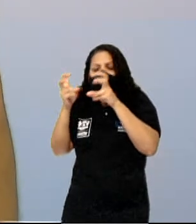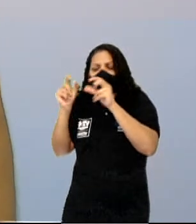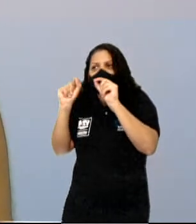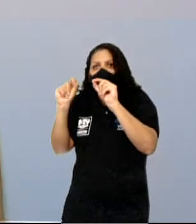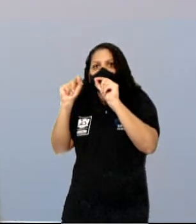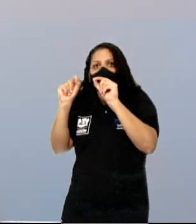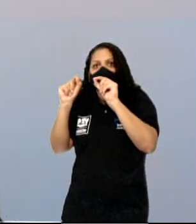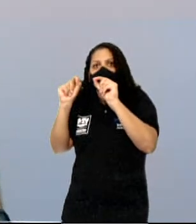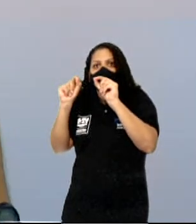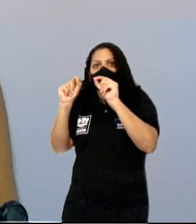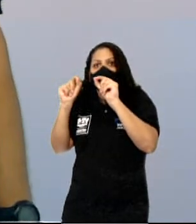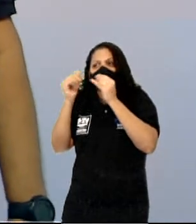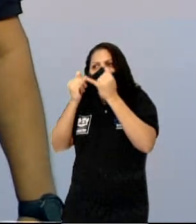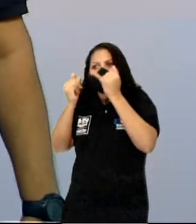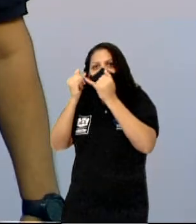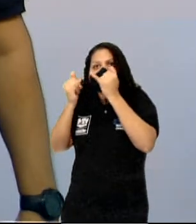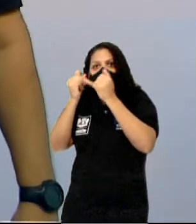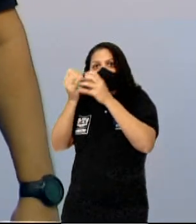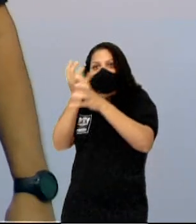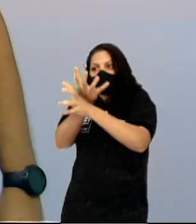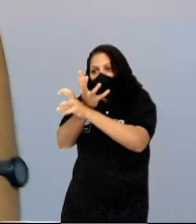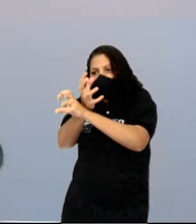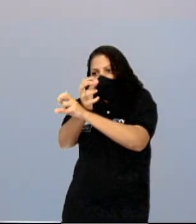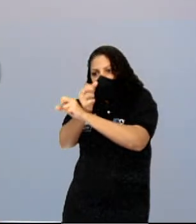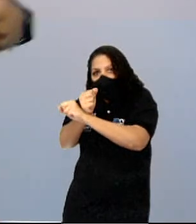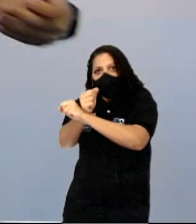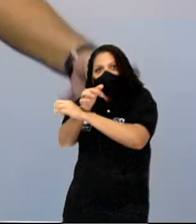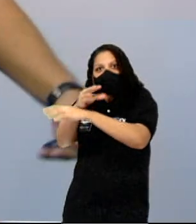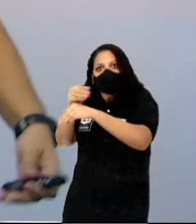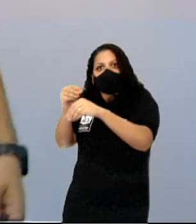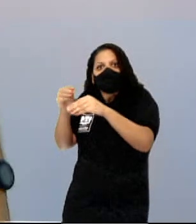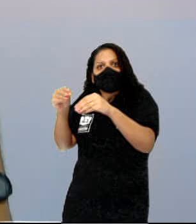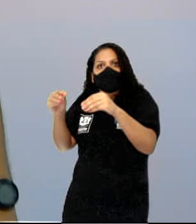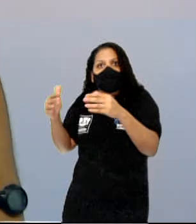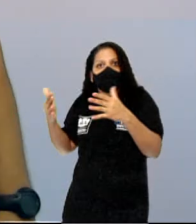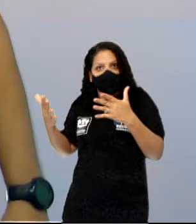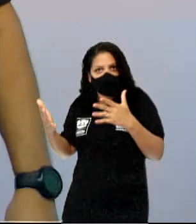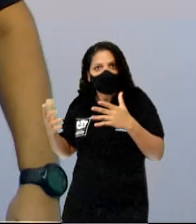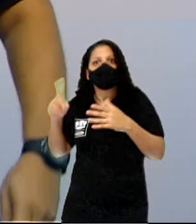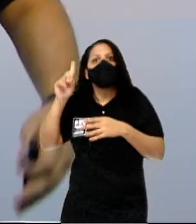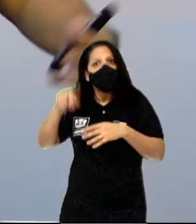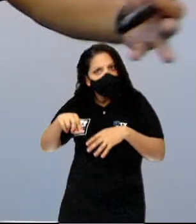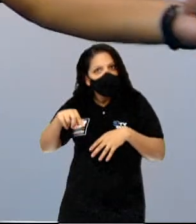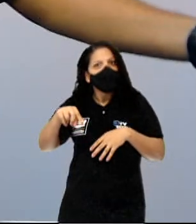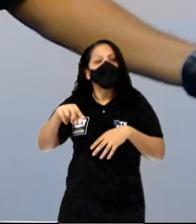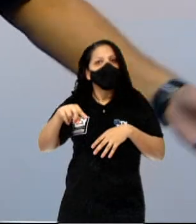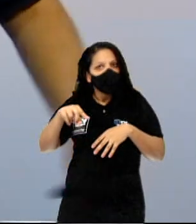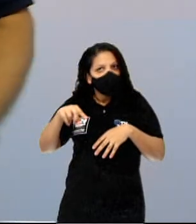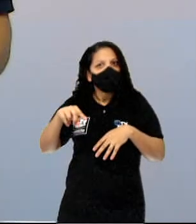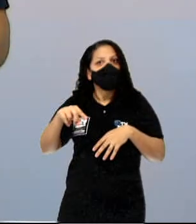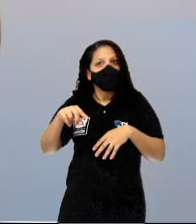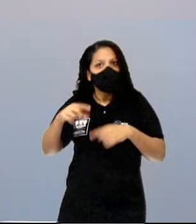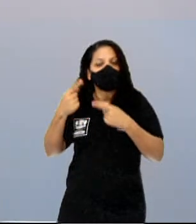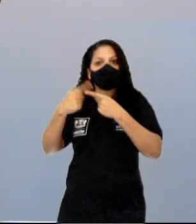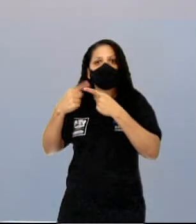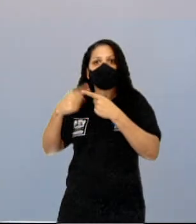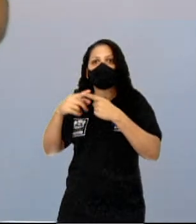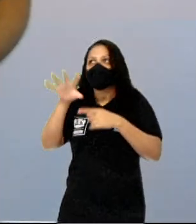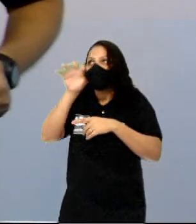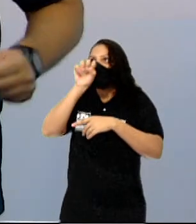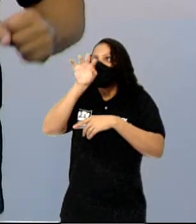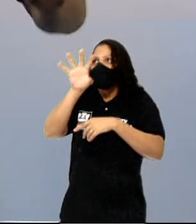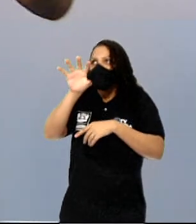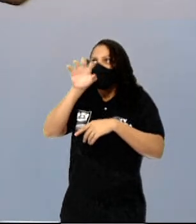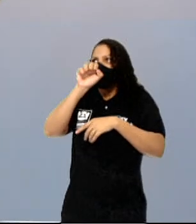é, gente, em alguns períodos do ano, o pessoal ali de Brasília, Goiás, respira o ar que parece que está respirando o ar